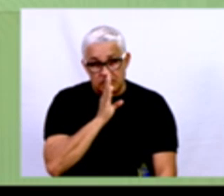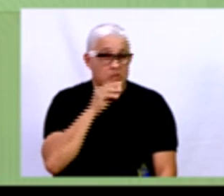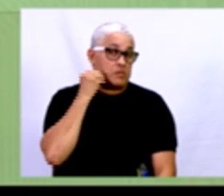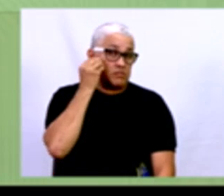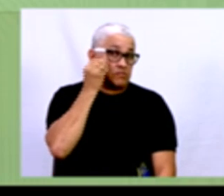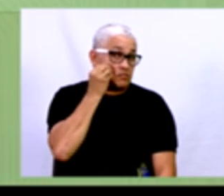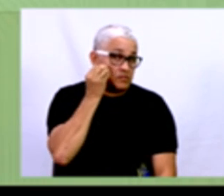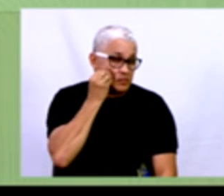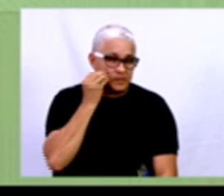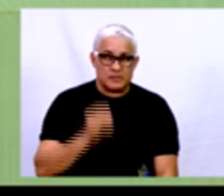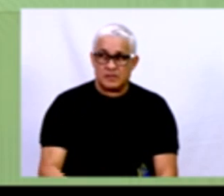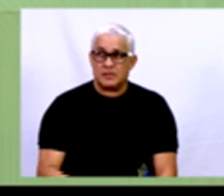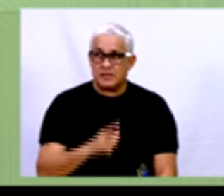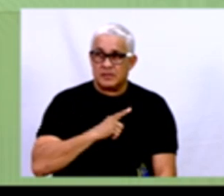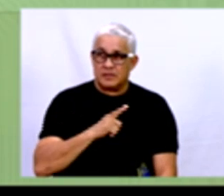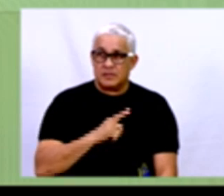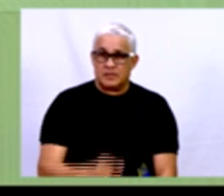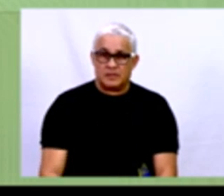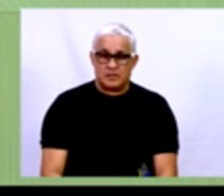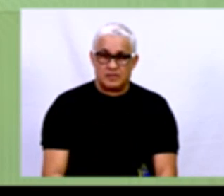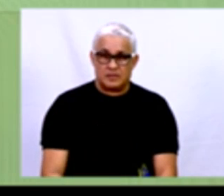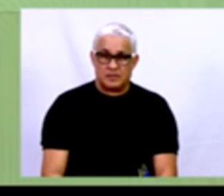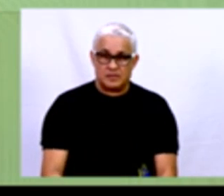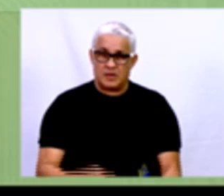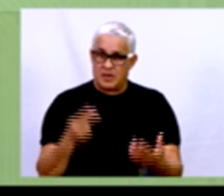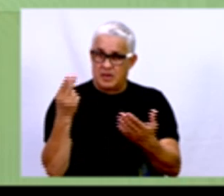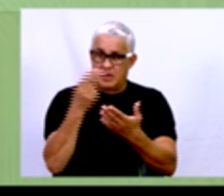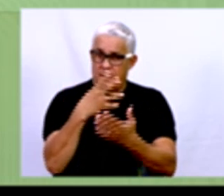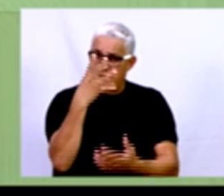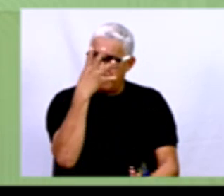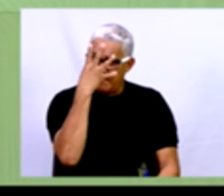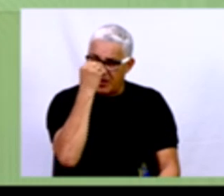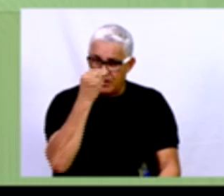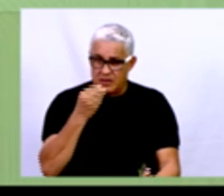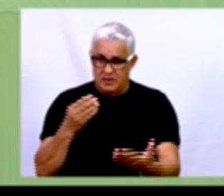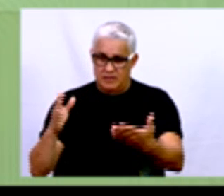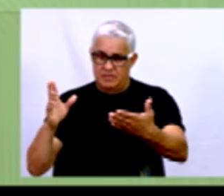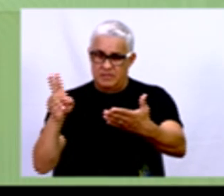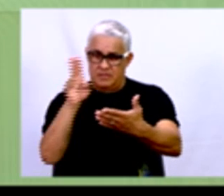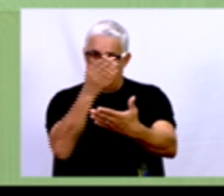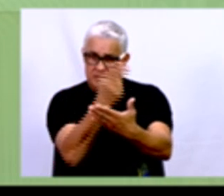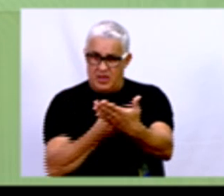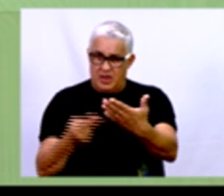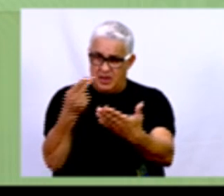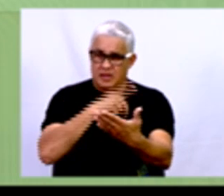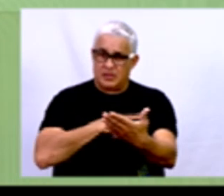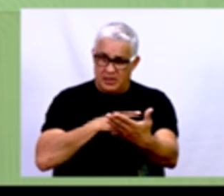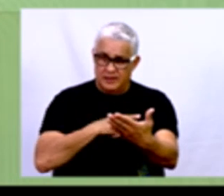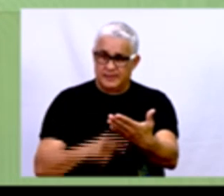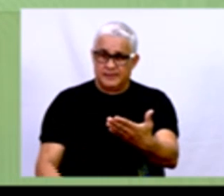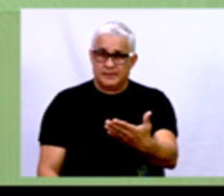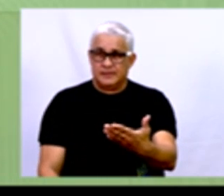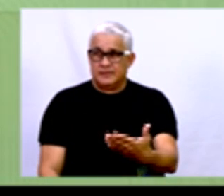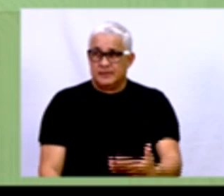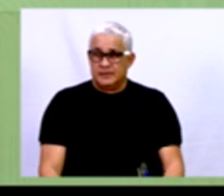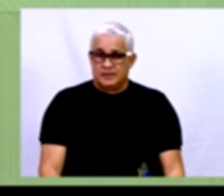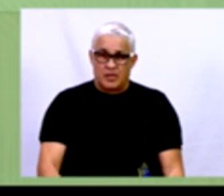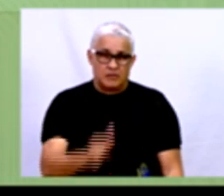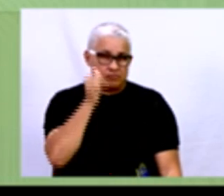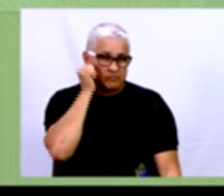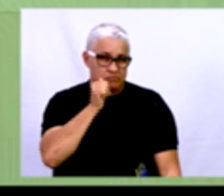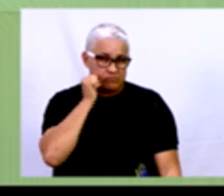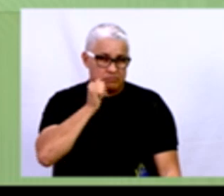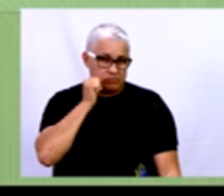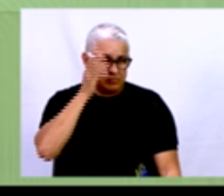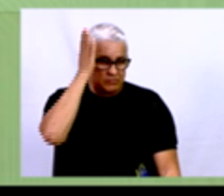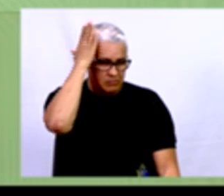tem, né, a imagem, através dessa linguagem verbal e não verbal, nós temos uma moça com